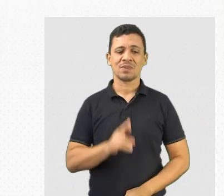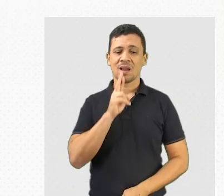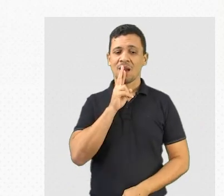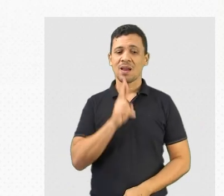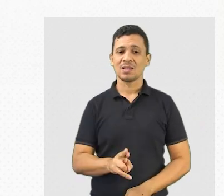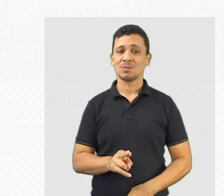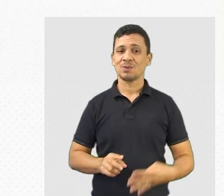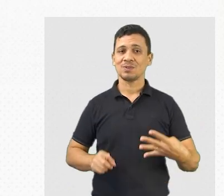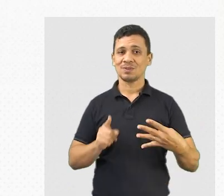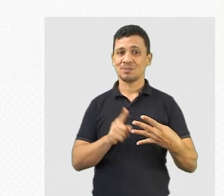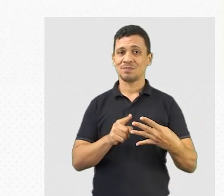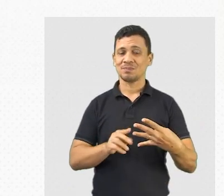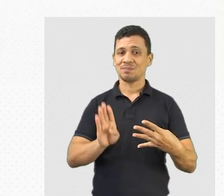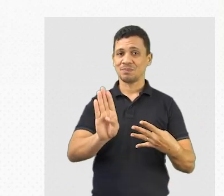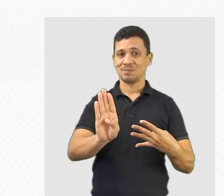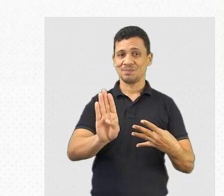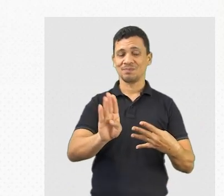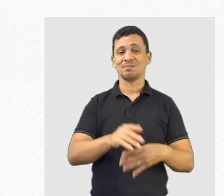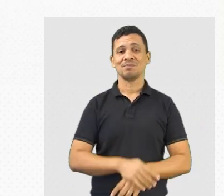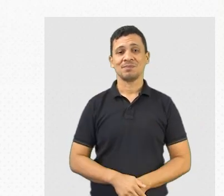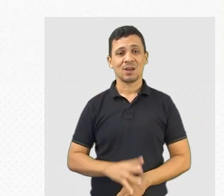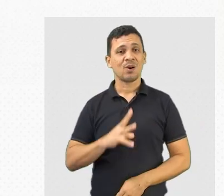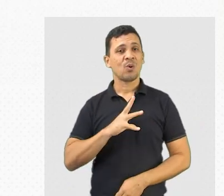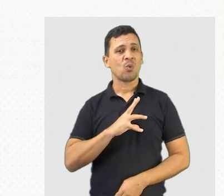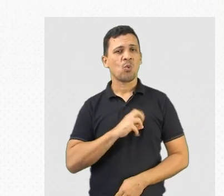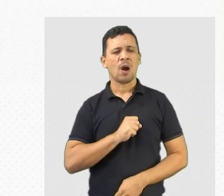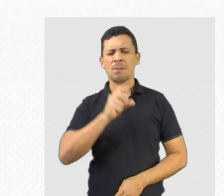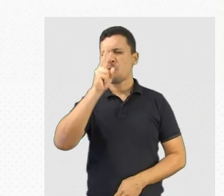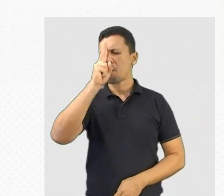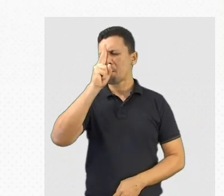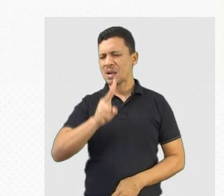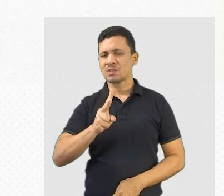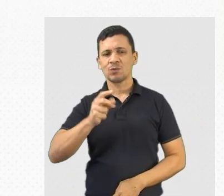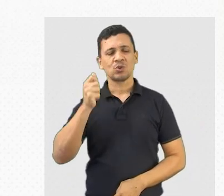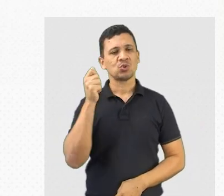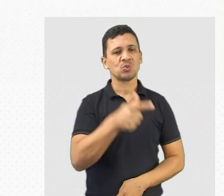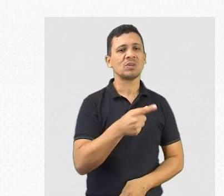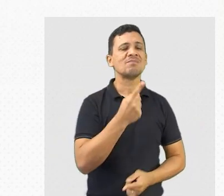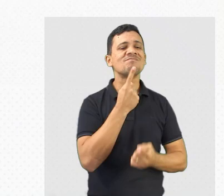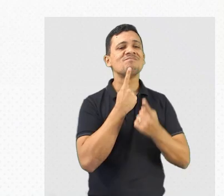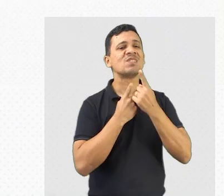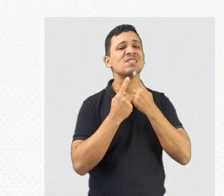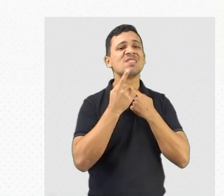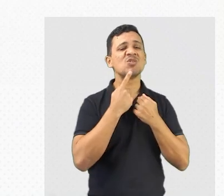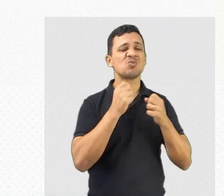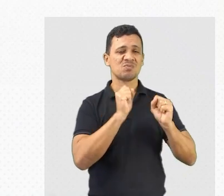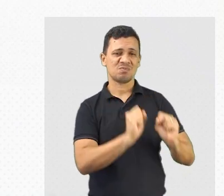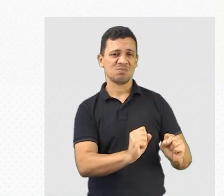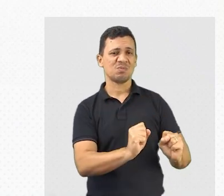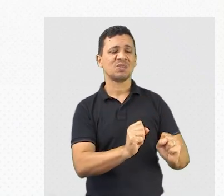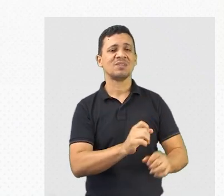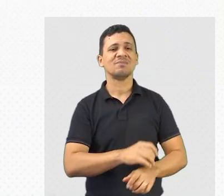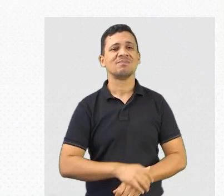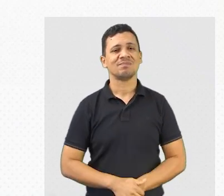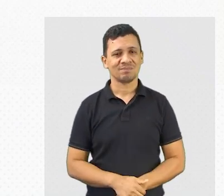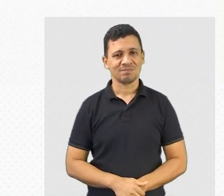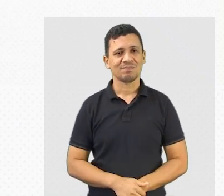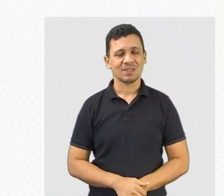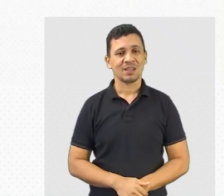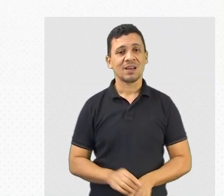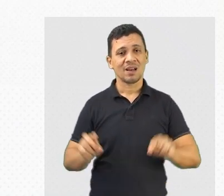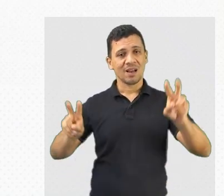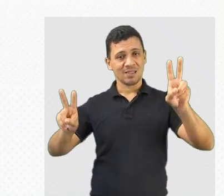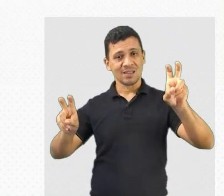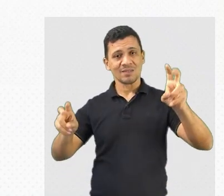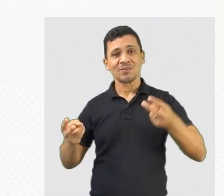gabarito, letra B, o amor se tornar mais forte do que o desejo de poder. É isso que na